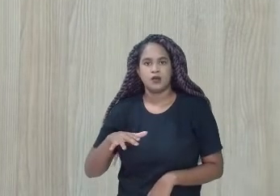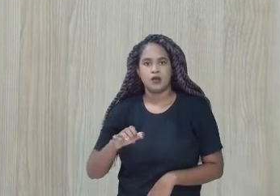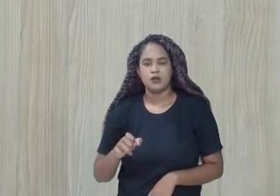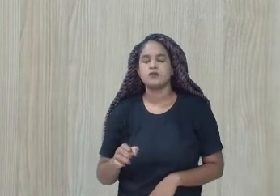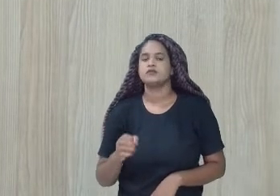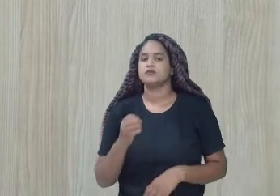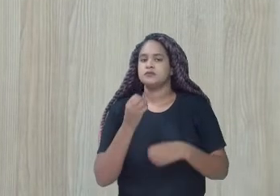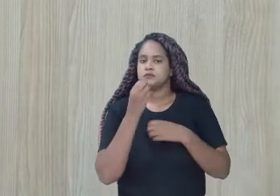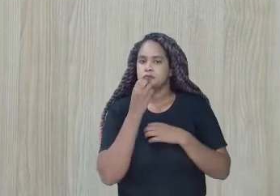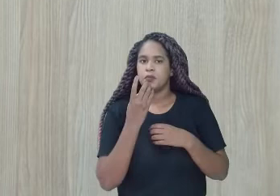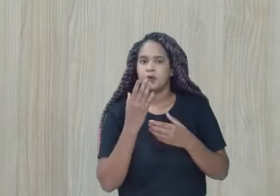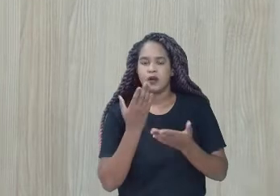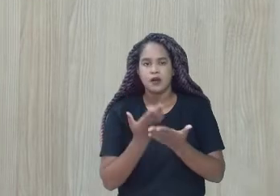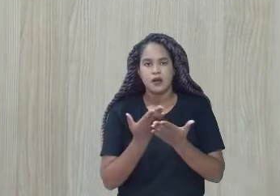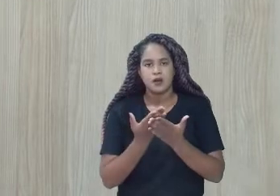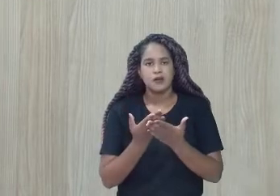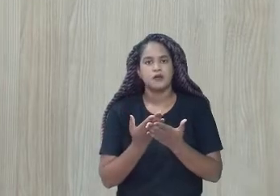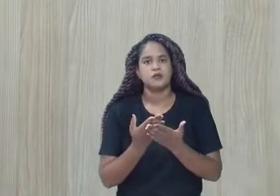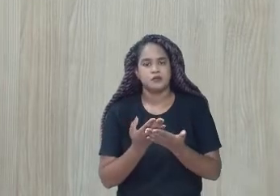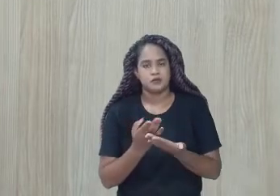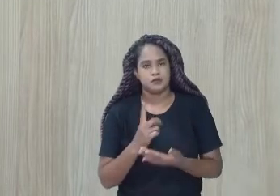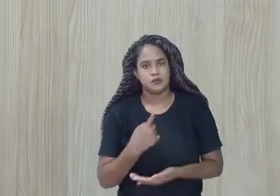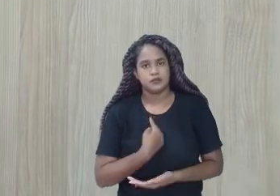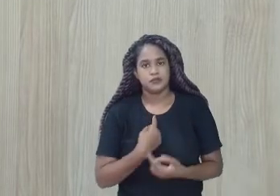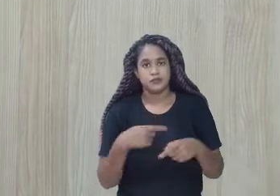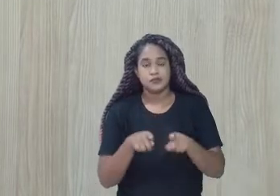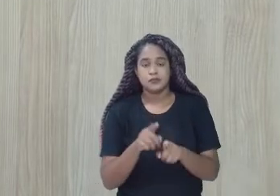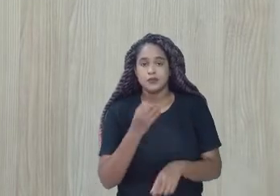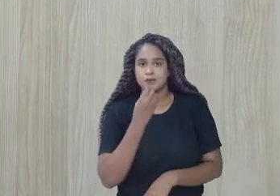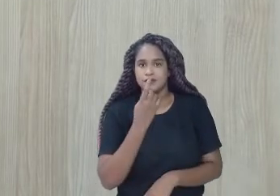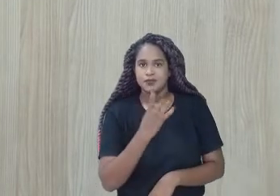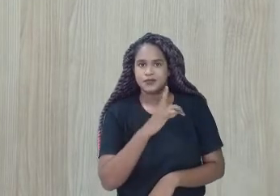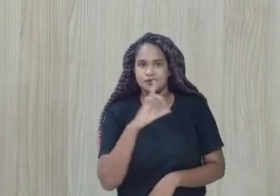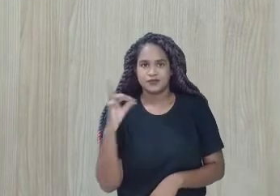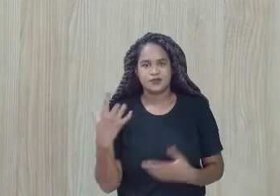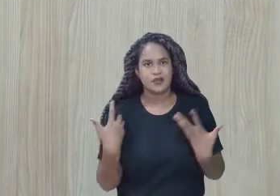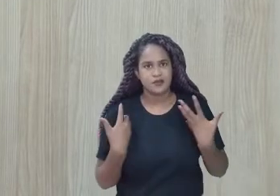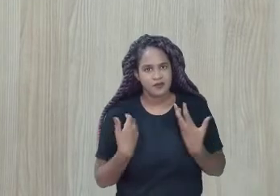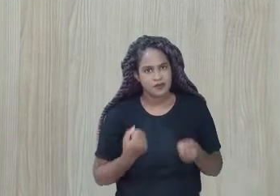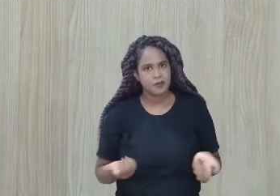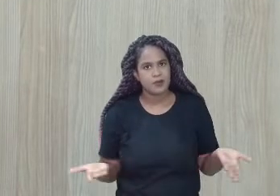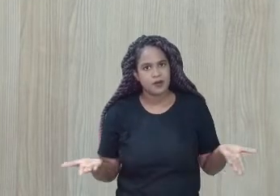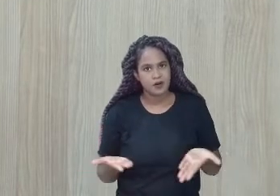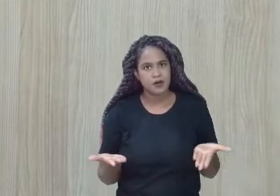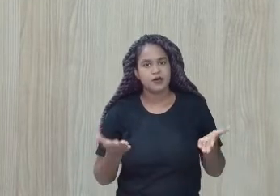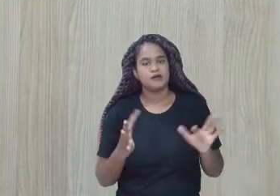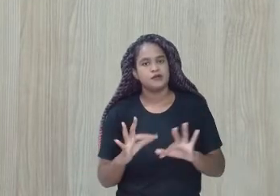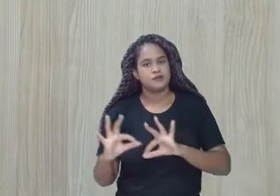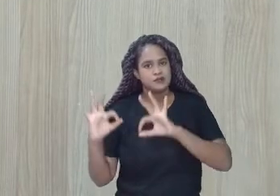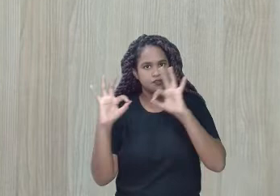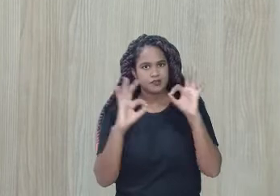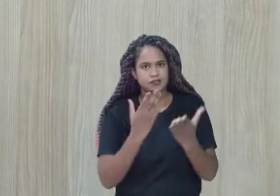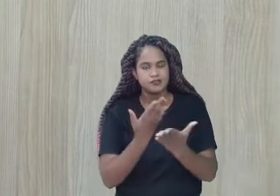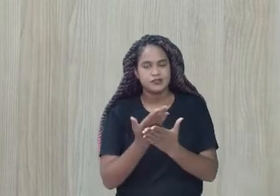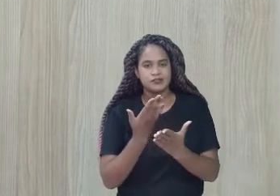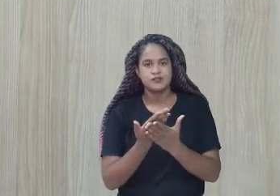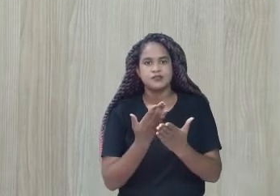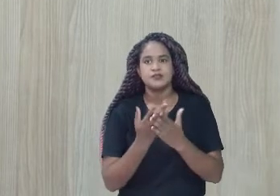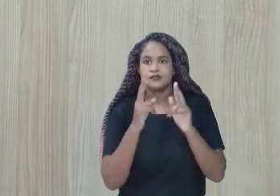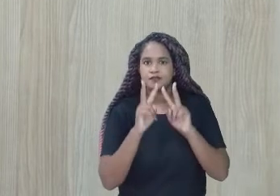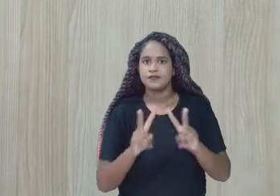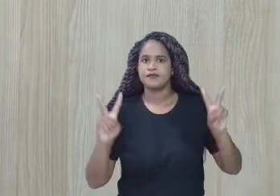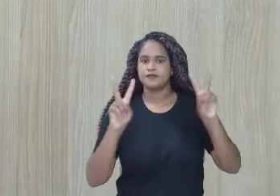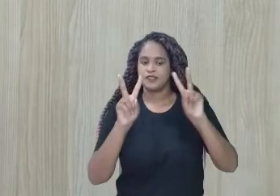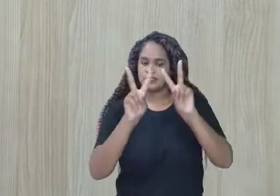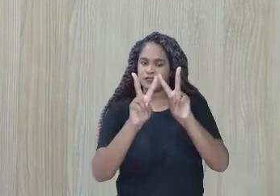e para vocês também, pessoal. E um bom dia. E vamos lá, ver o que a professora Cláudia trouxe para a gente, né? Em relação